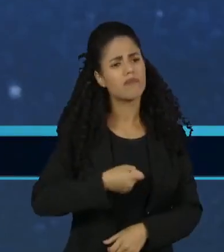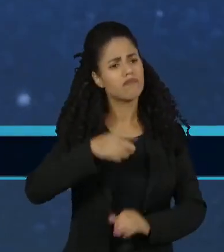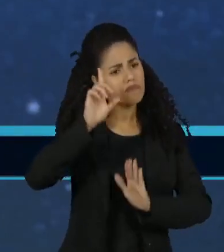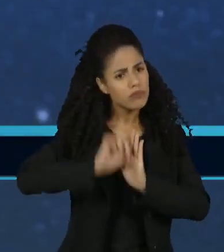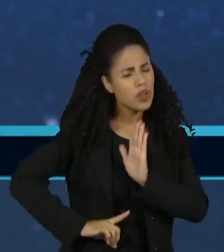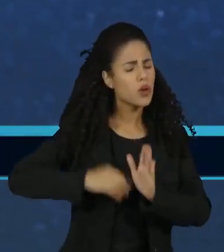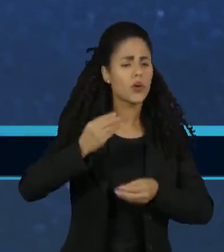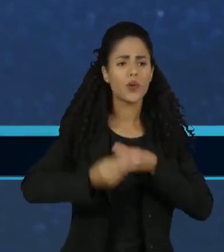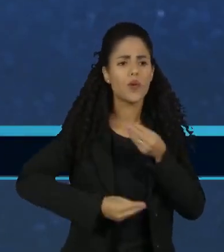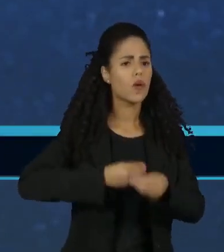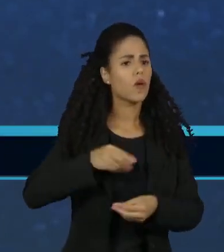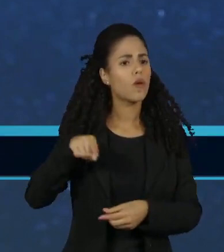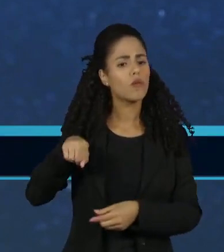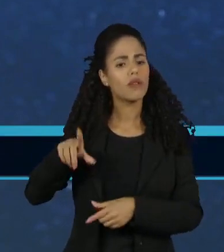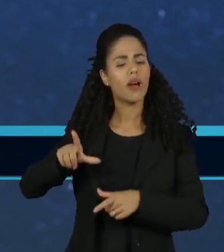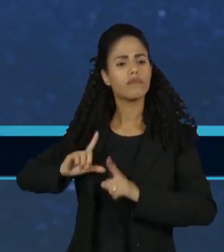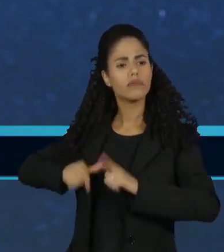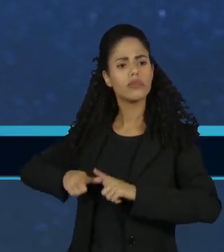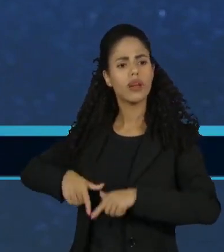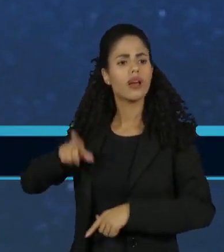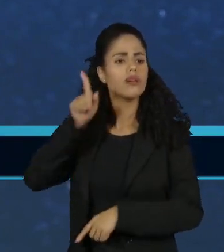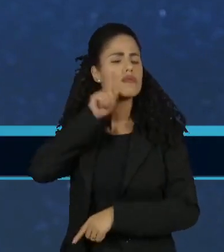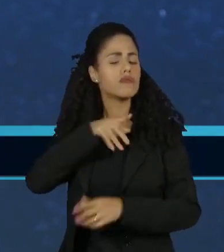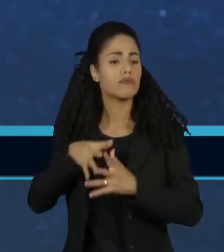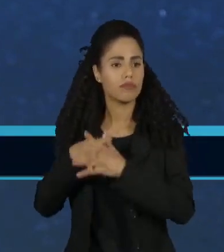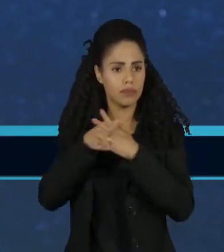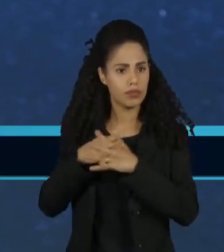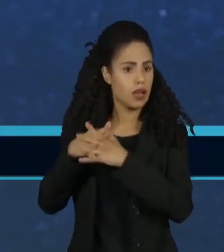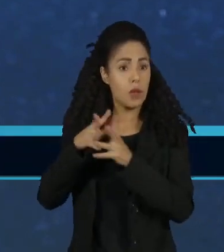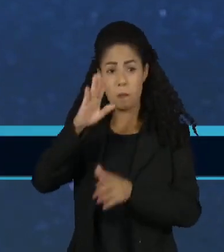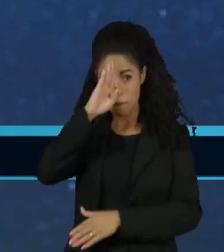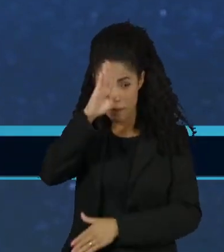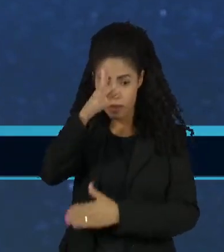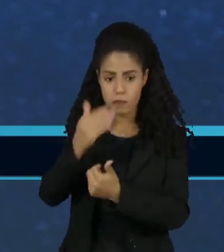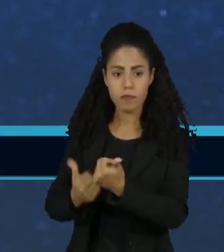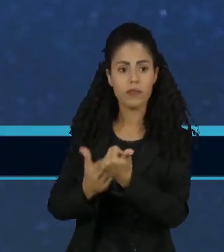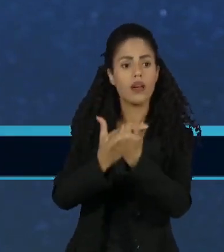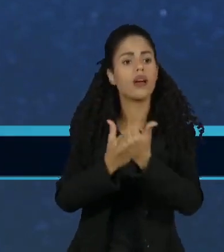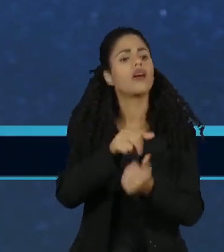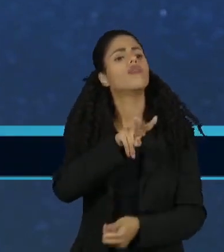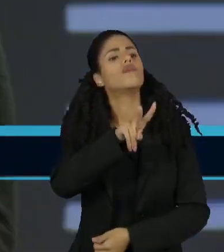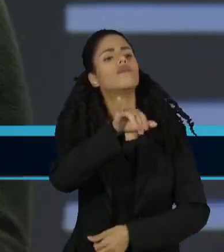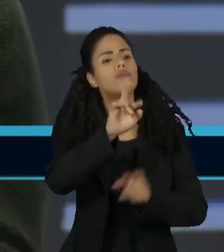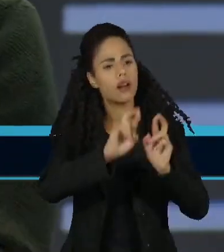situação de Israel e dos Estados Unidos, seu principal aliado? Vai haver investigação?